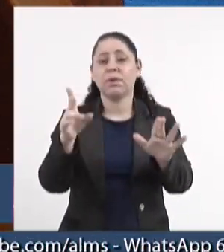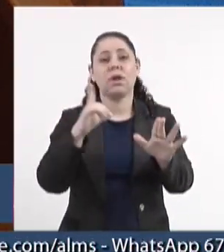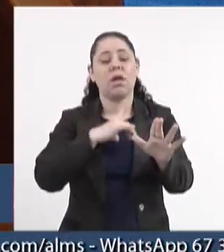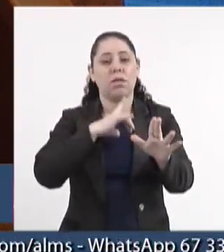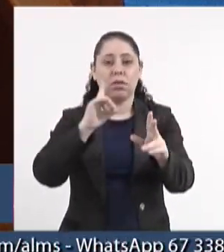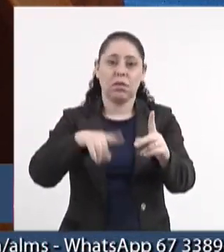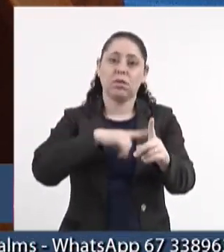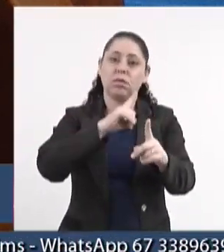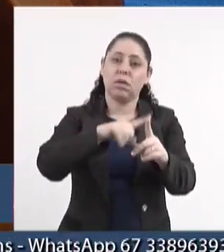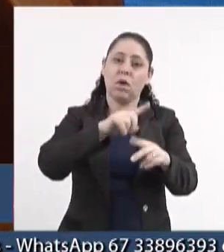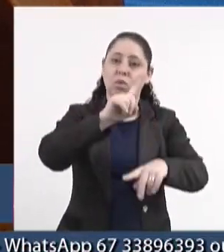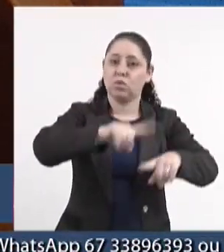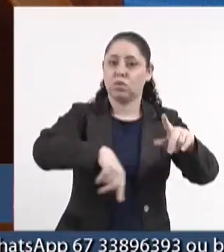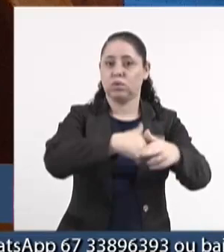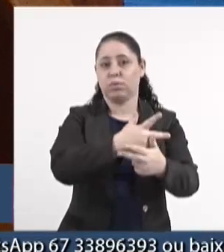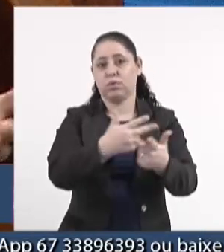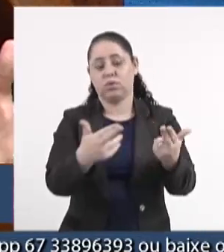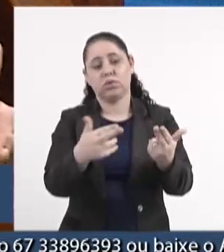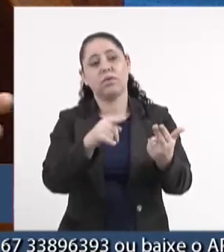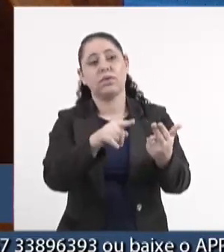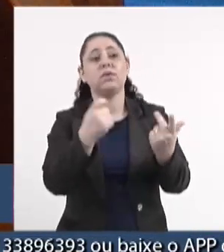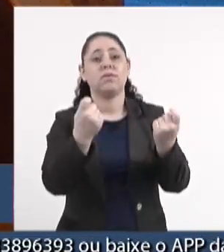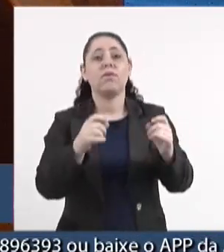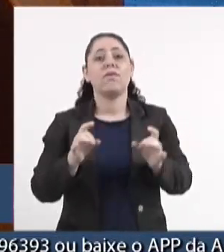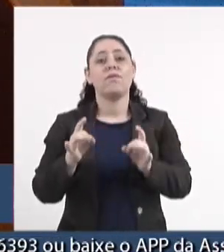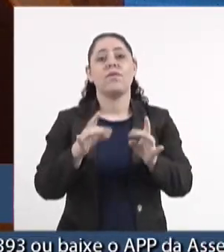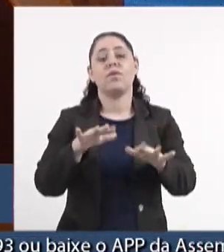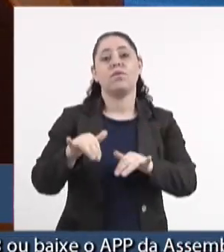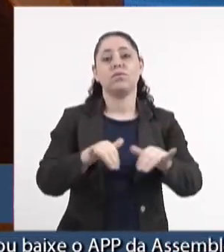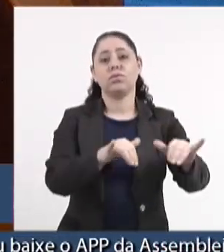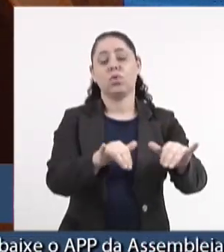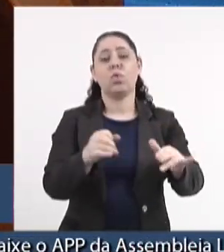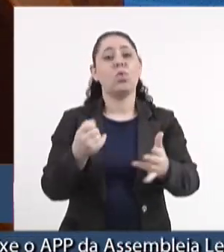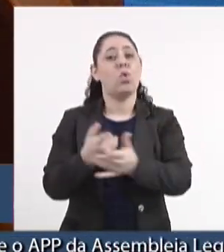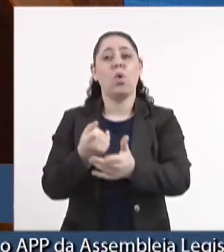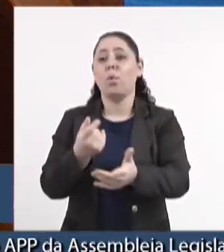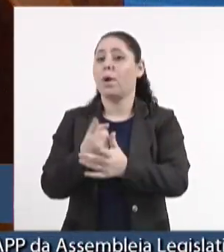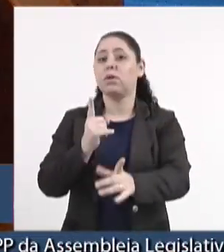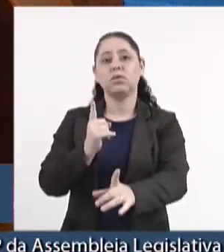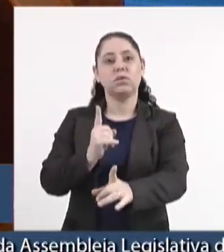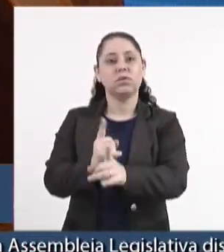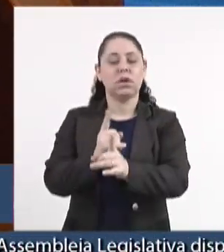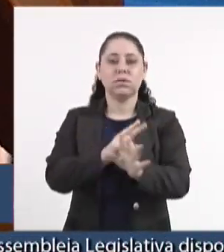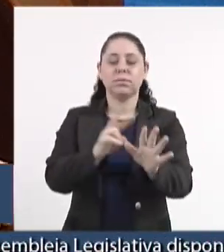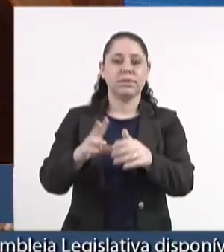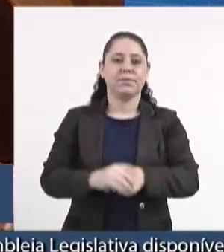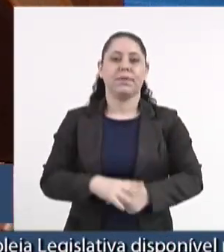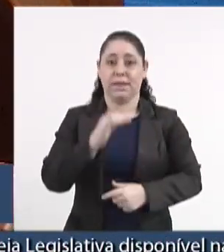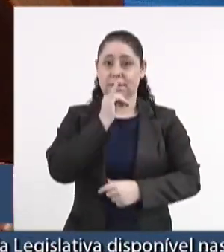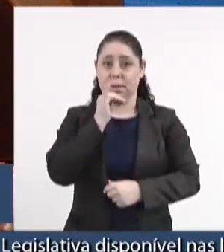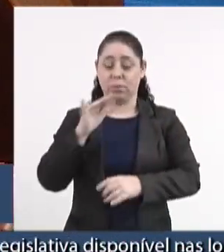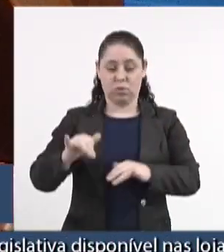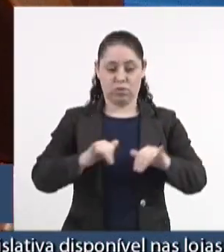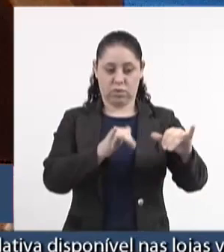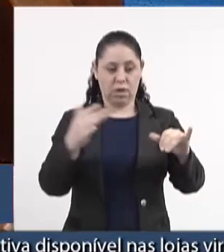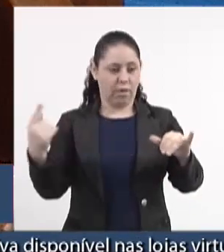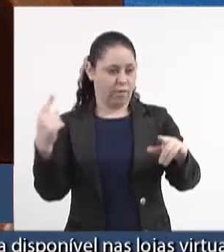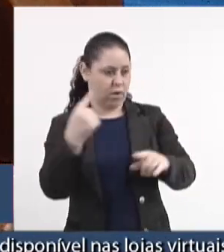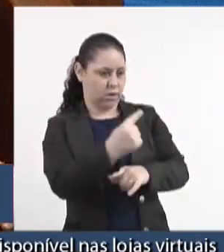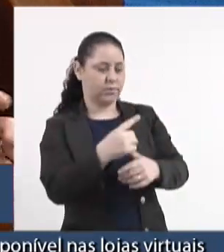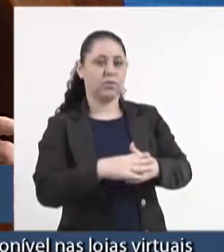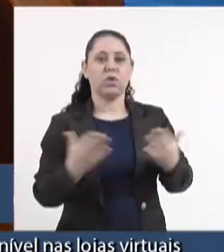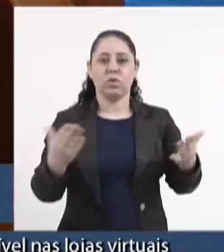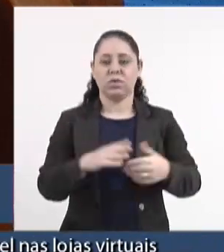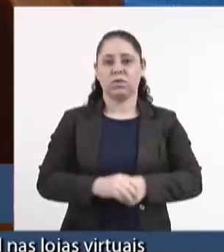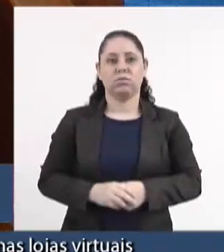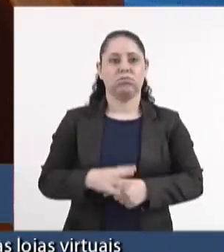ter os produtos que você vai no supermercado para encontrar. Se você vai no supermercado